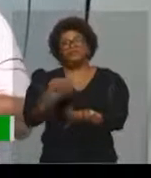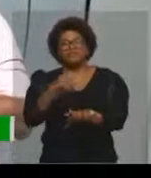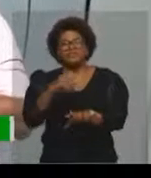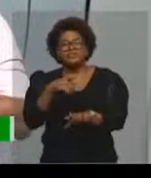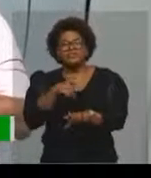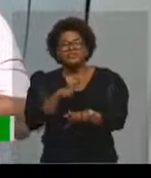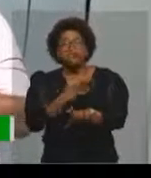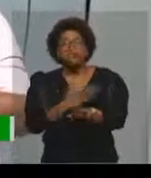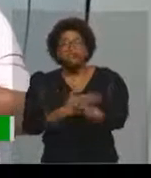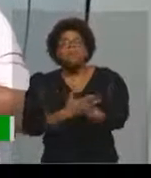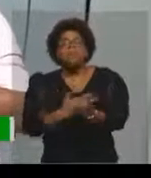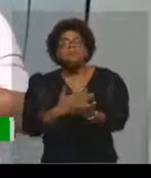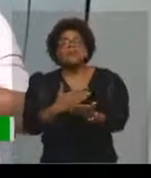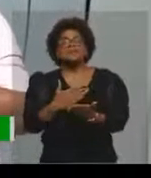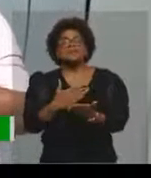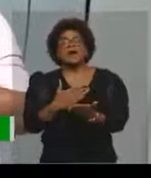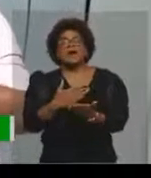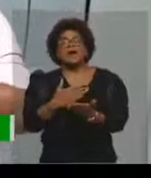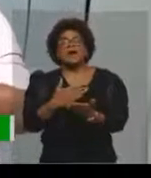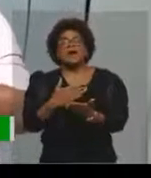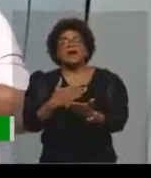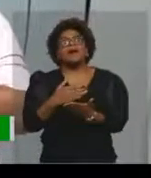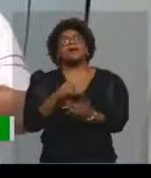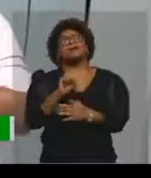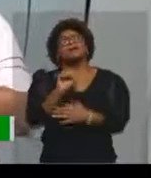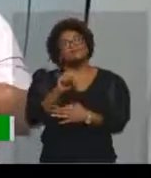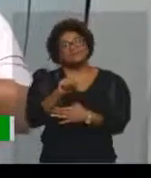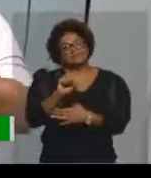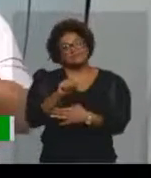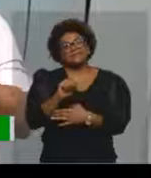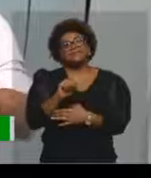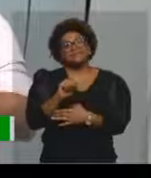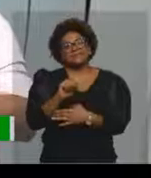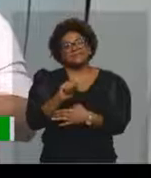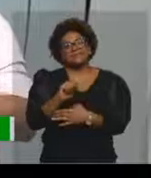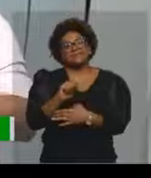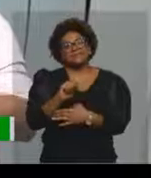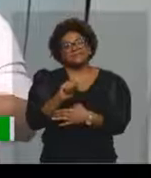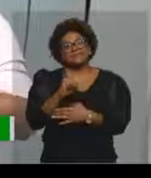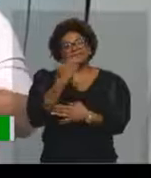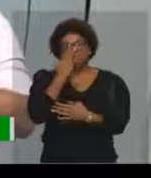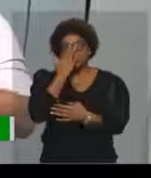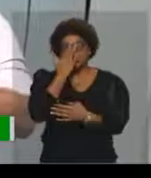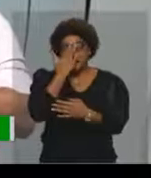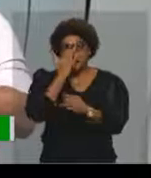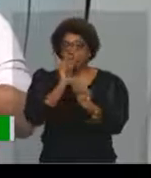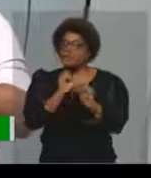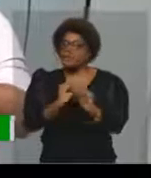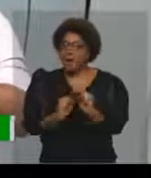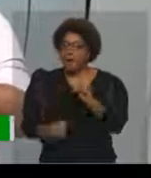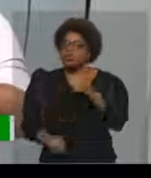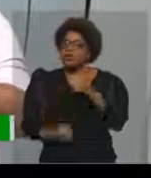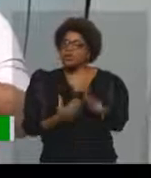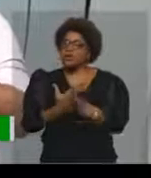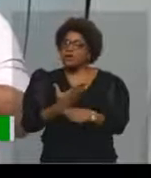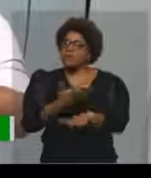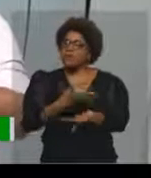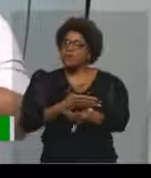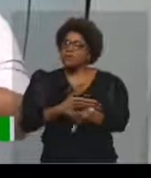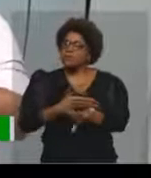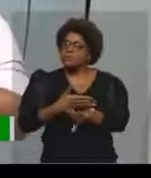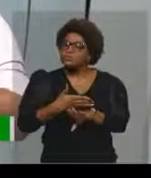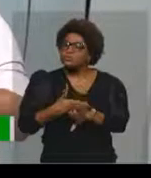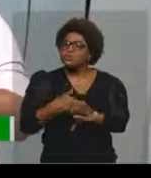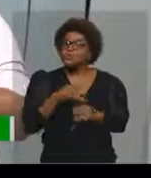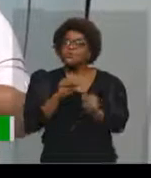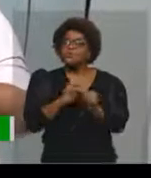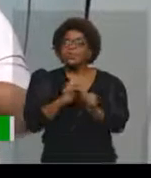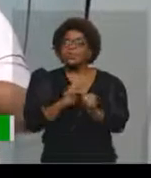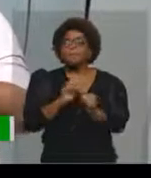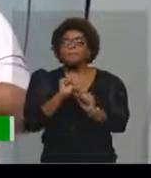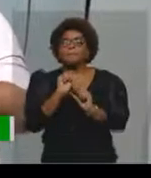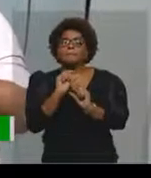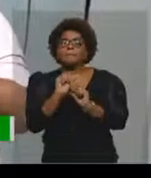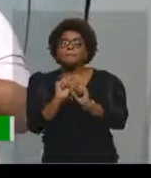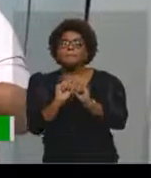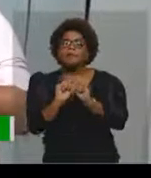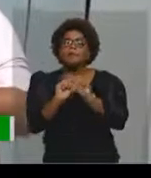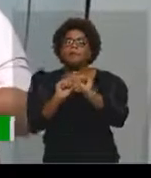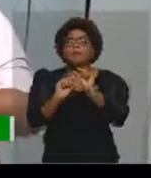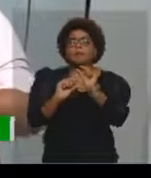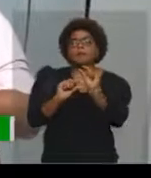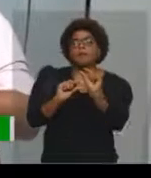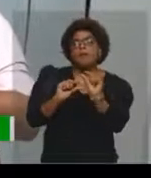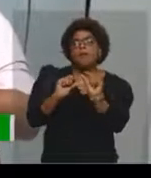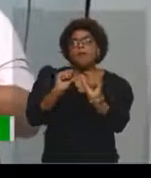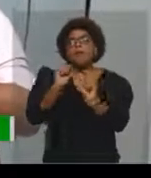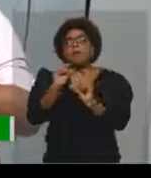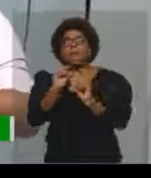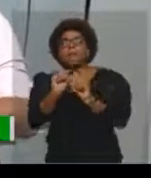acostuma com algo, né? Verdade. Então, cria ali este hábito por meio de pequenas ações, por meio de